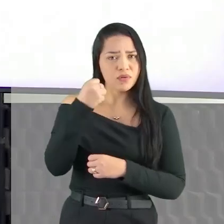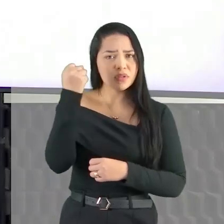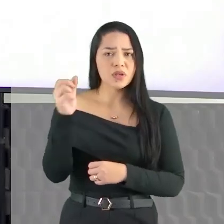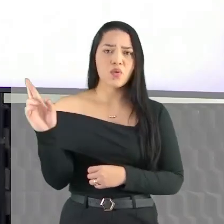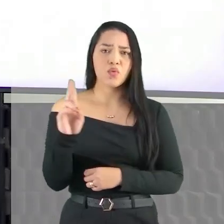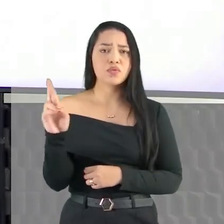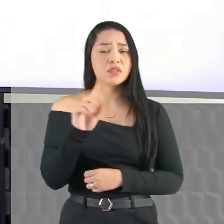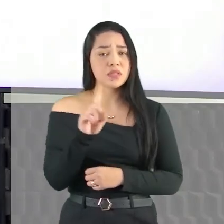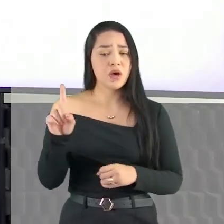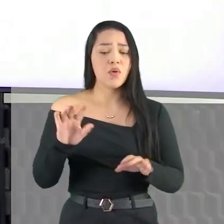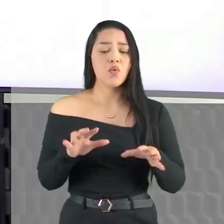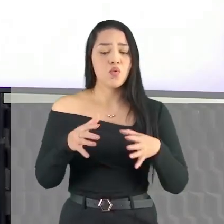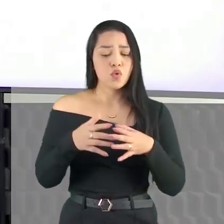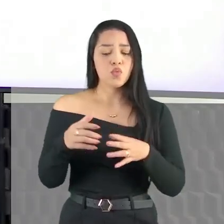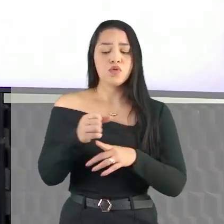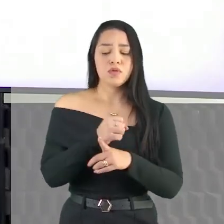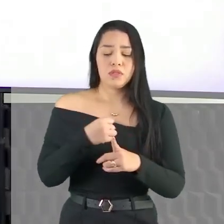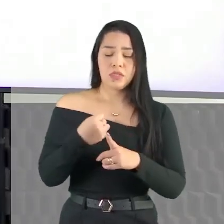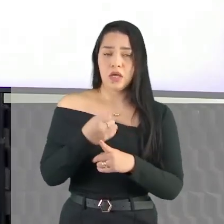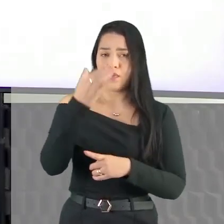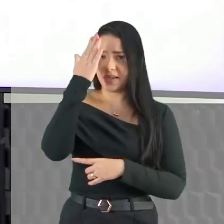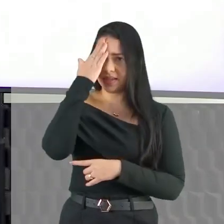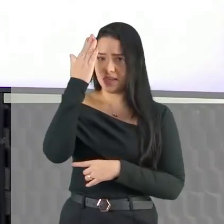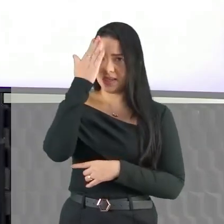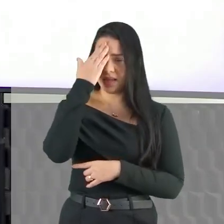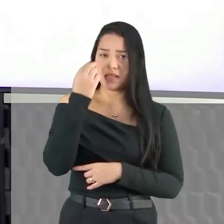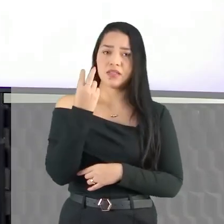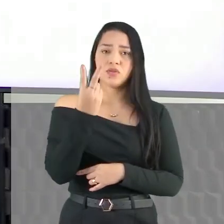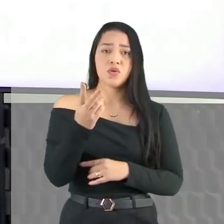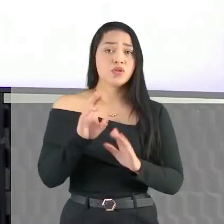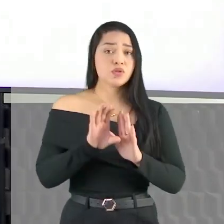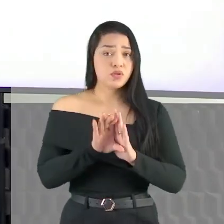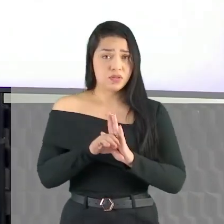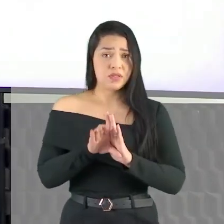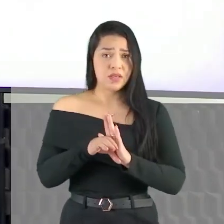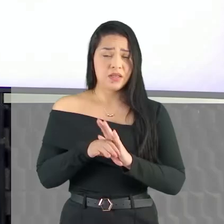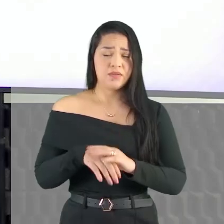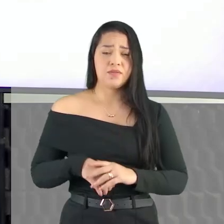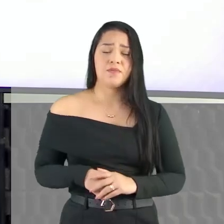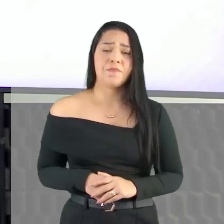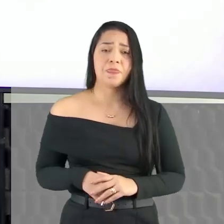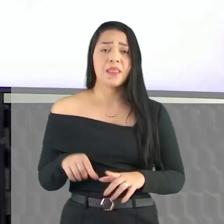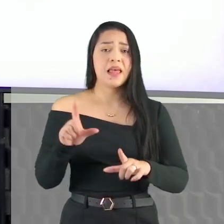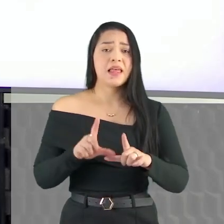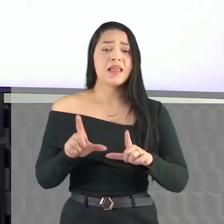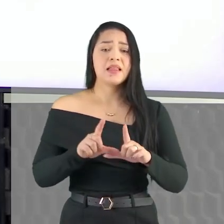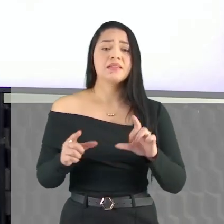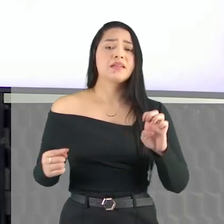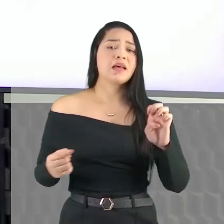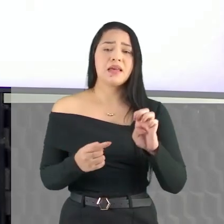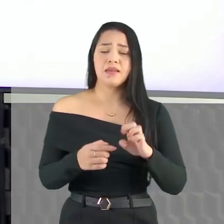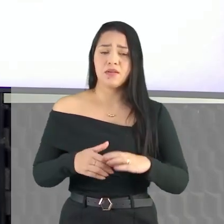partido social. É bom entender esses dois conceitos. E a letra